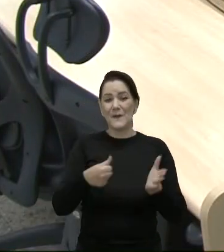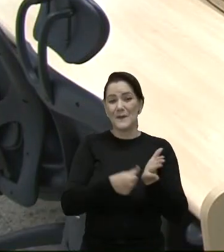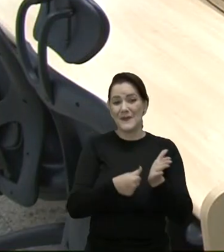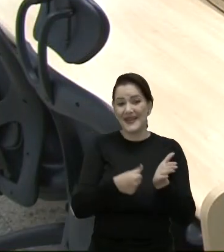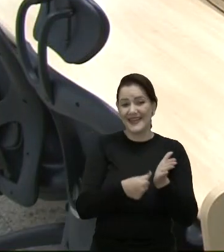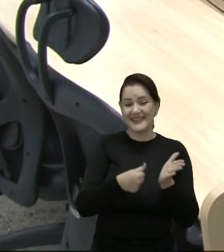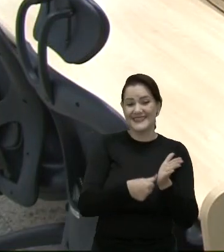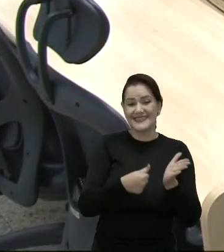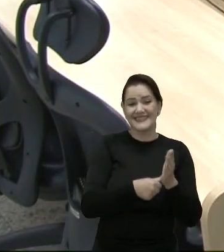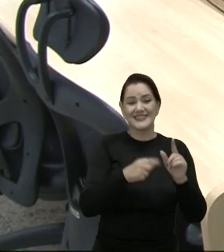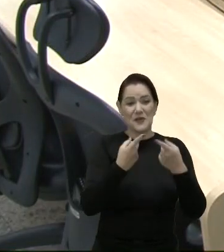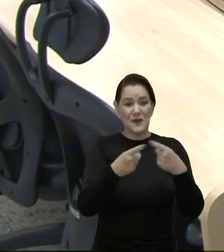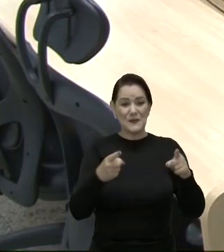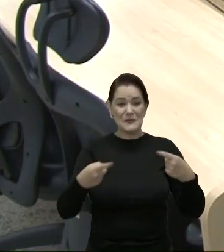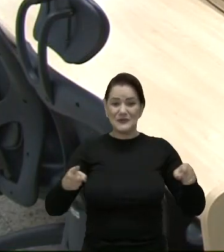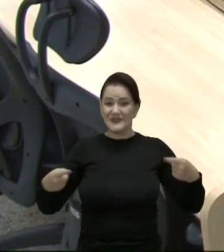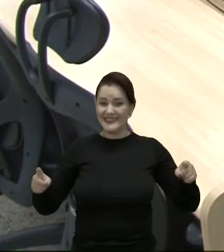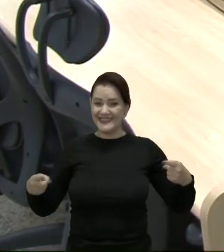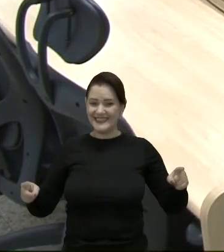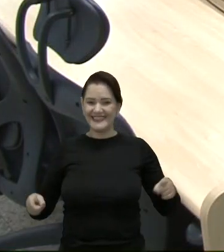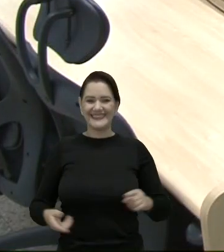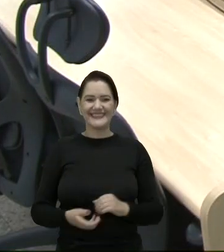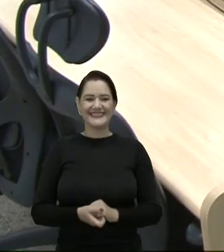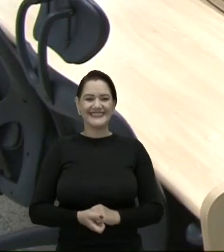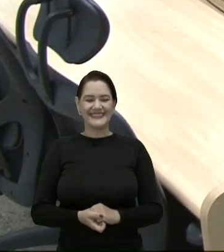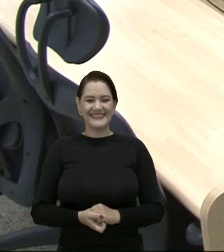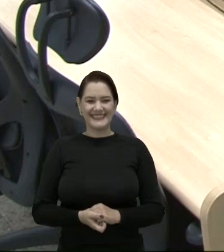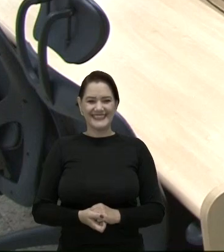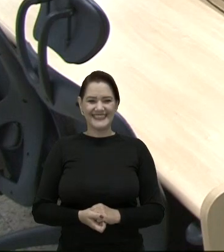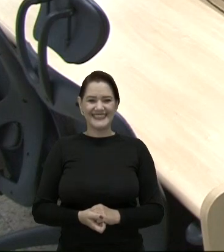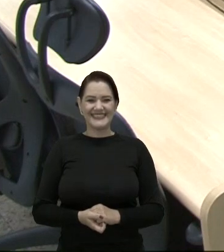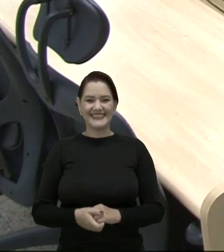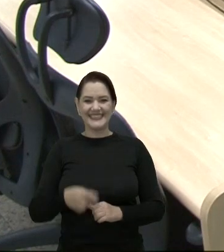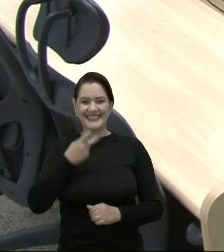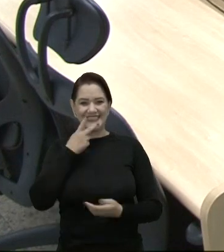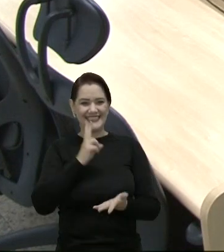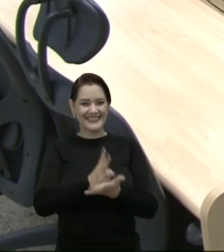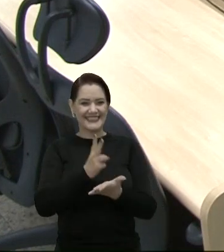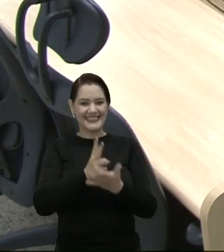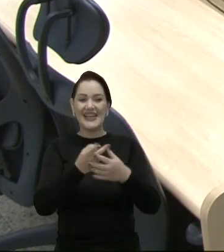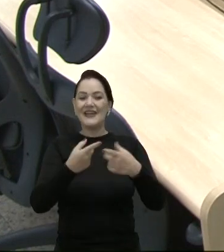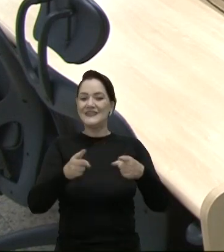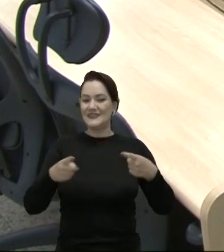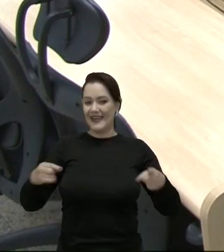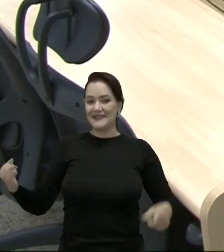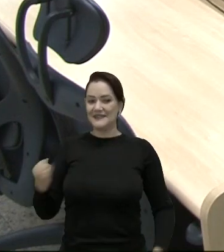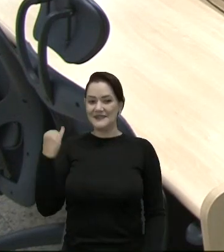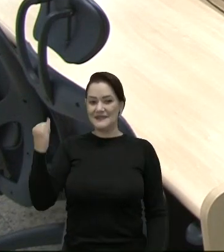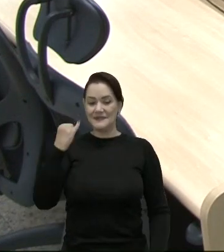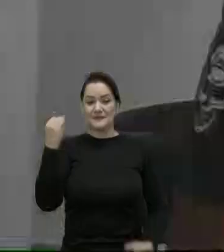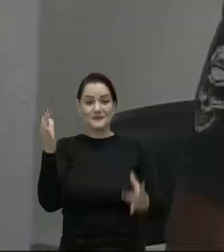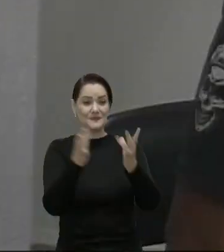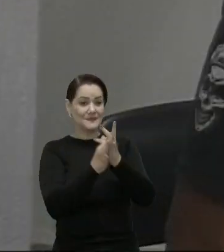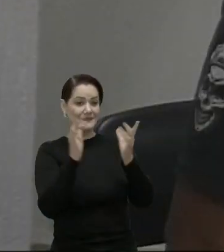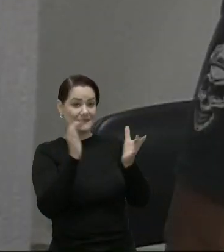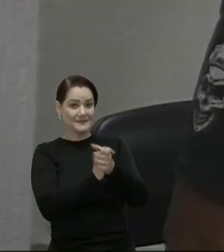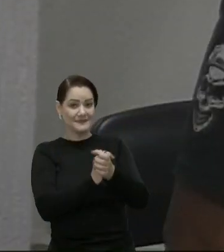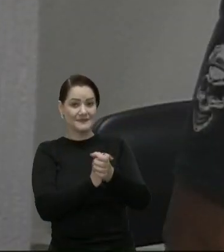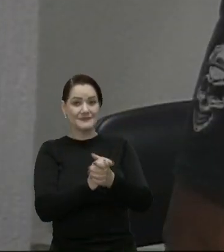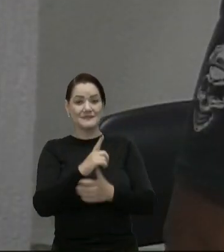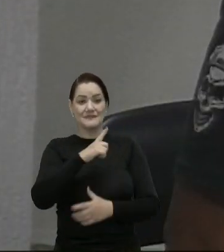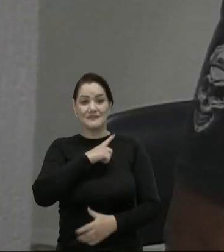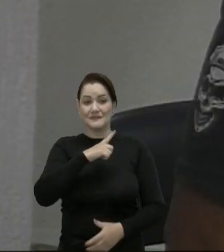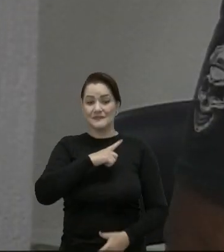viu? Churrasquinho, né? Nós temos que provar o churrasco, gente. É casado, tem um